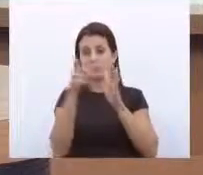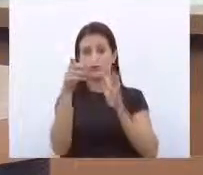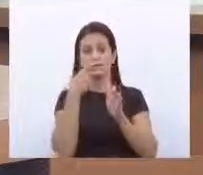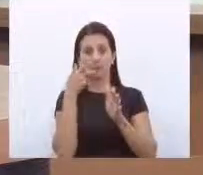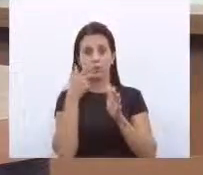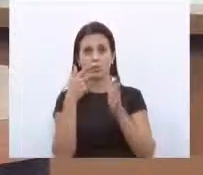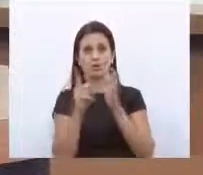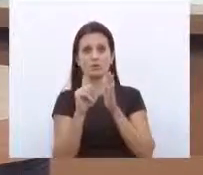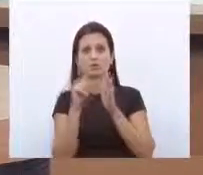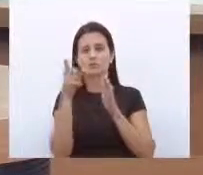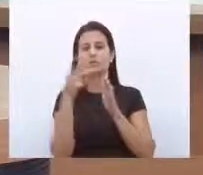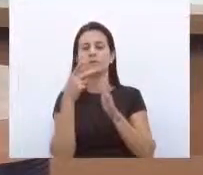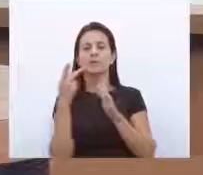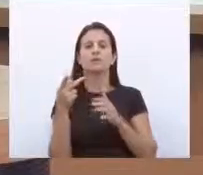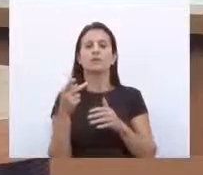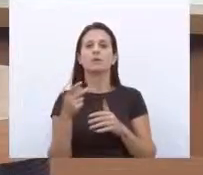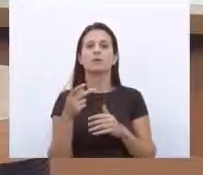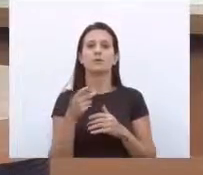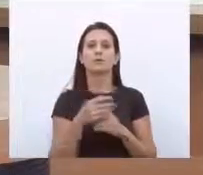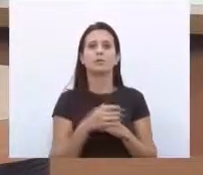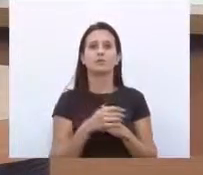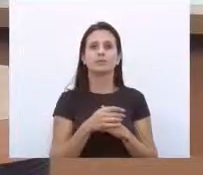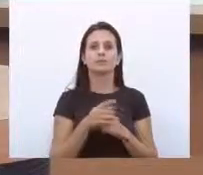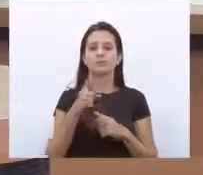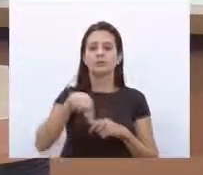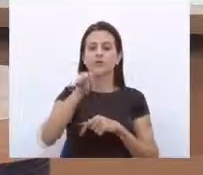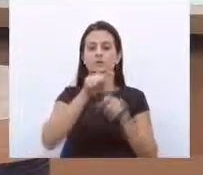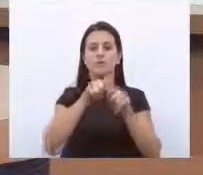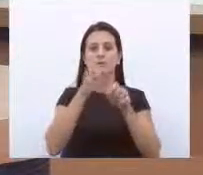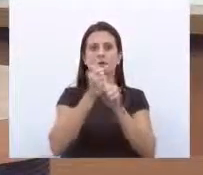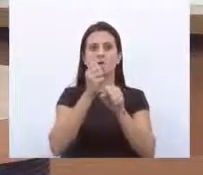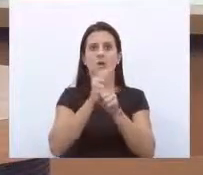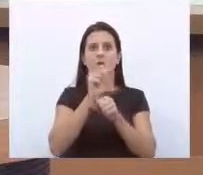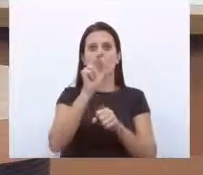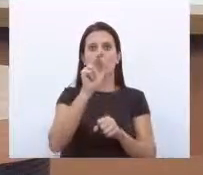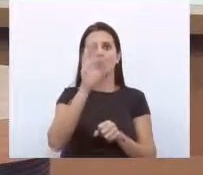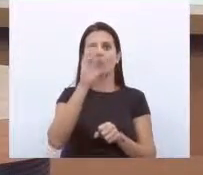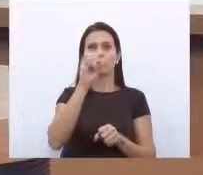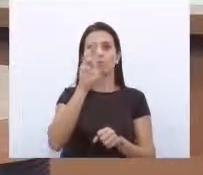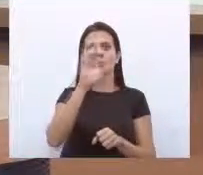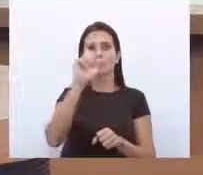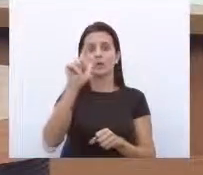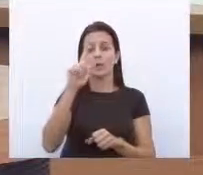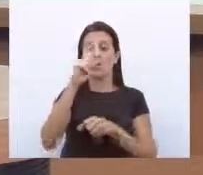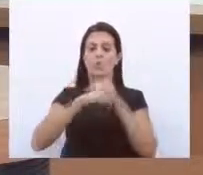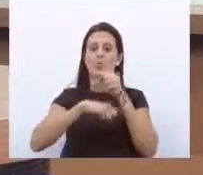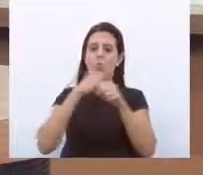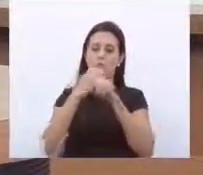o senhor falou que vocês fazem cálculo autorial anualmente, né?